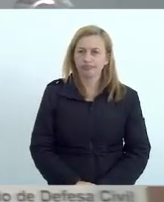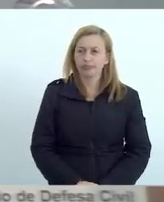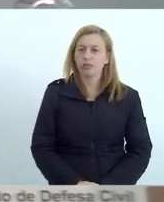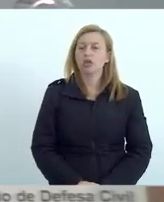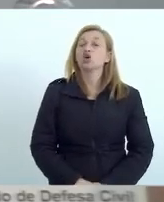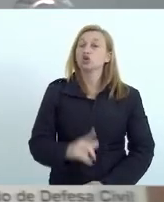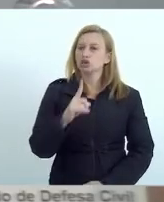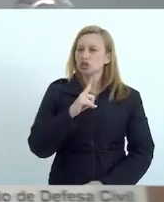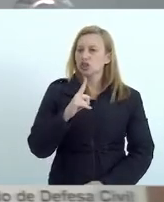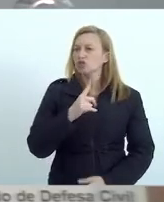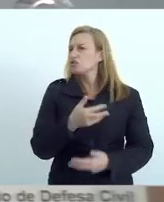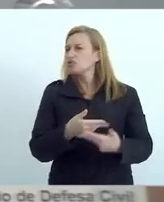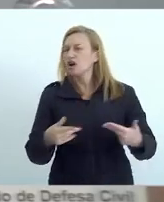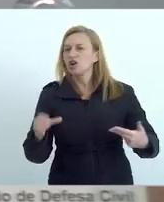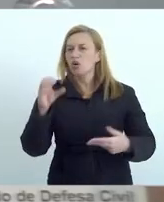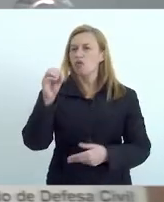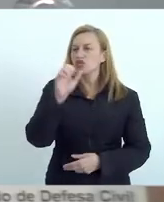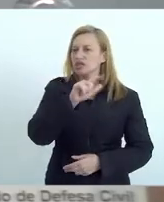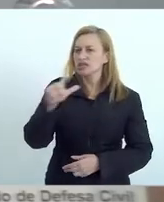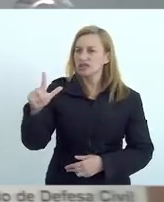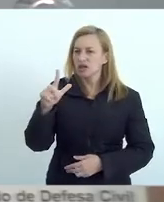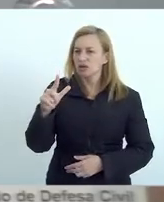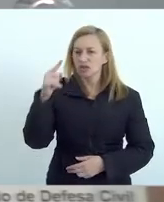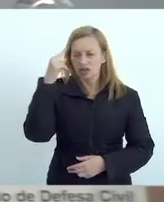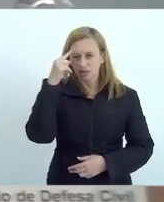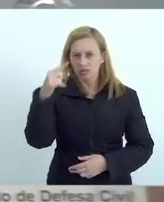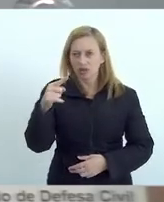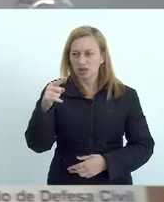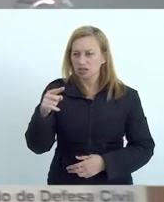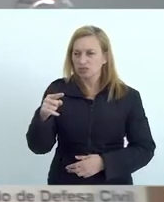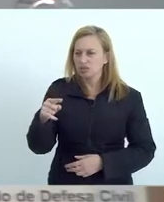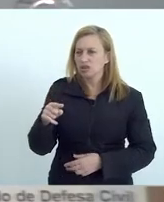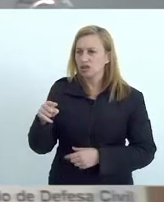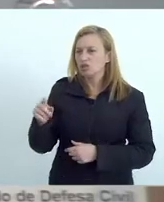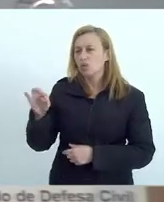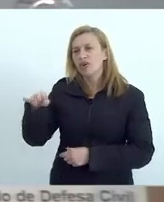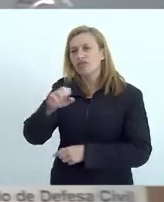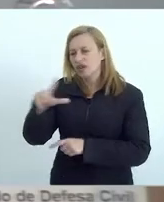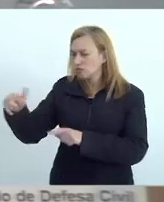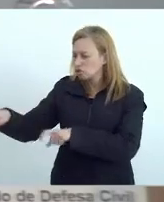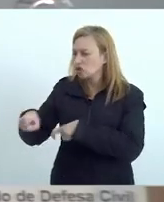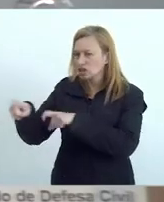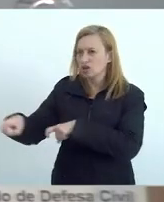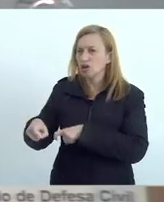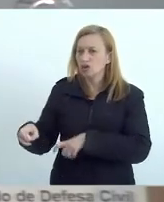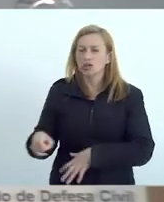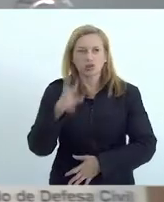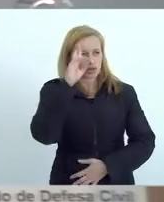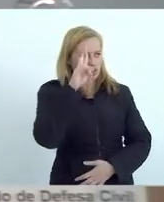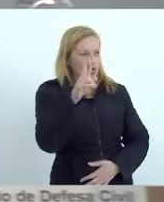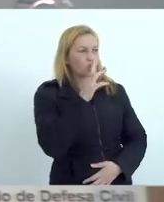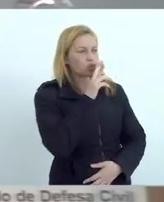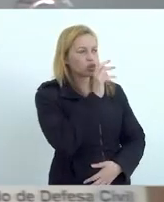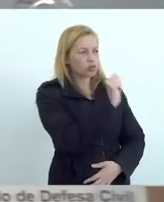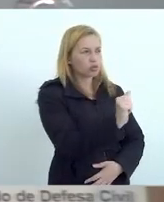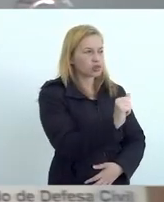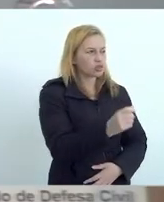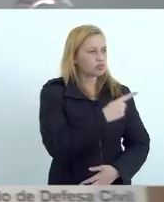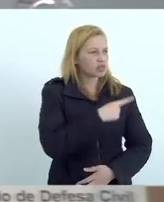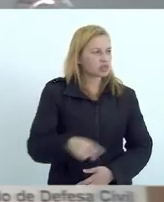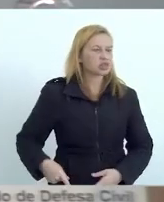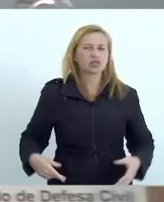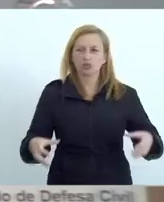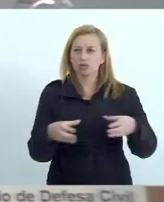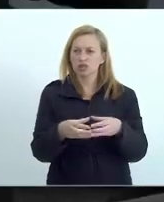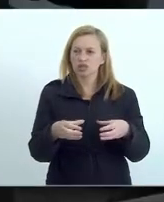e eu tenho inúmeros oficiais que comam no quartel do interior que vão a diariamente e página e o senhor Deputado Rodrigo Amorim presidente da